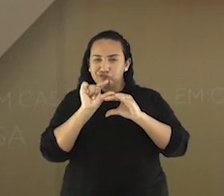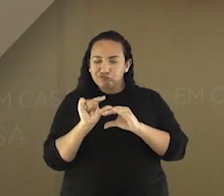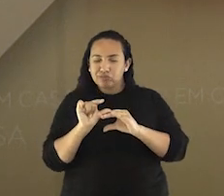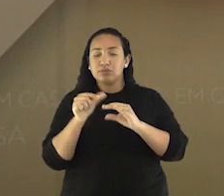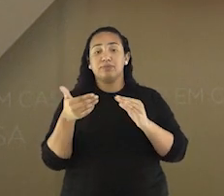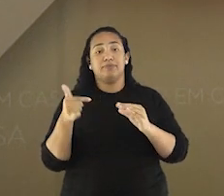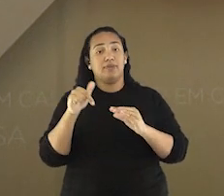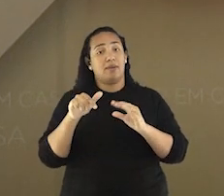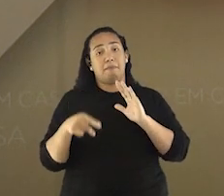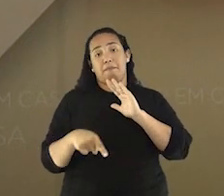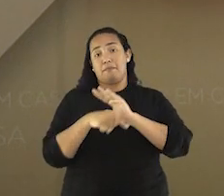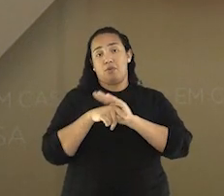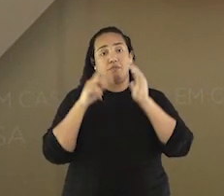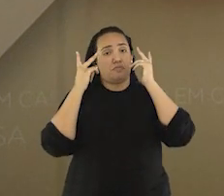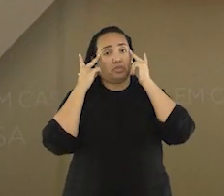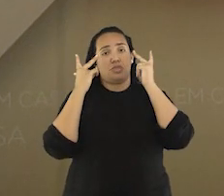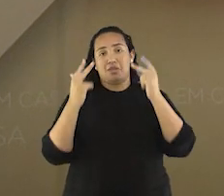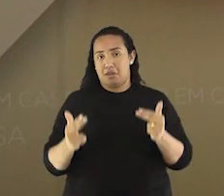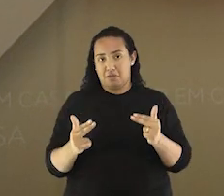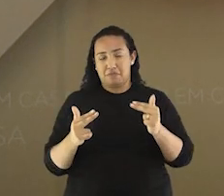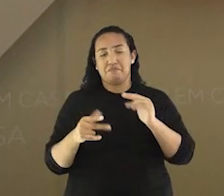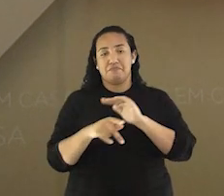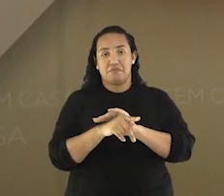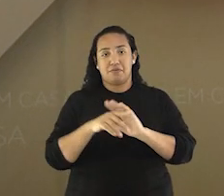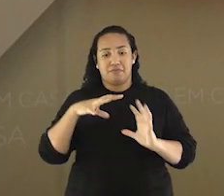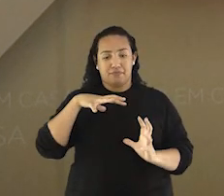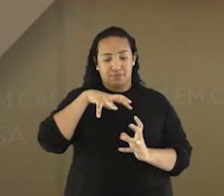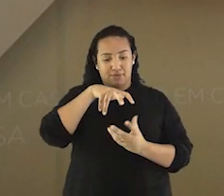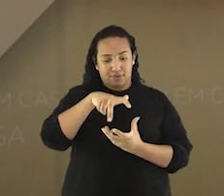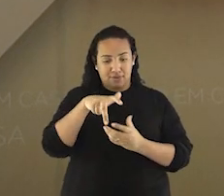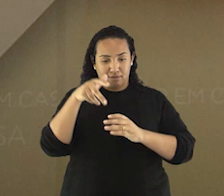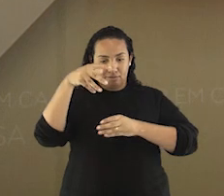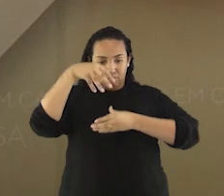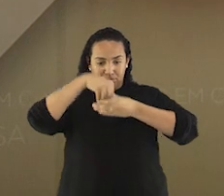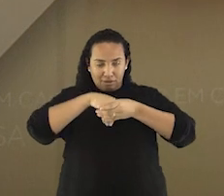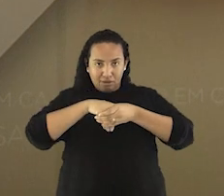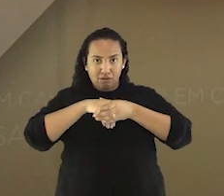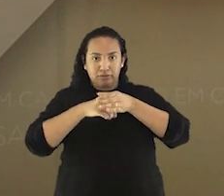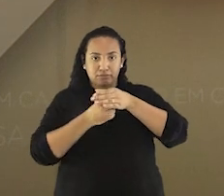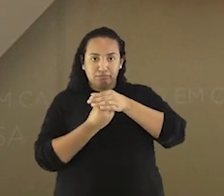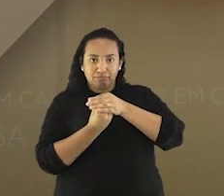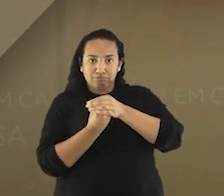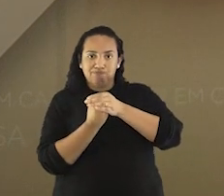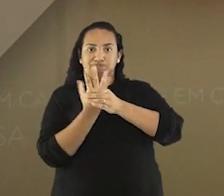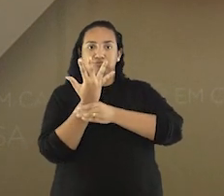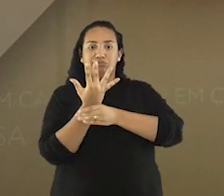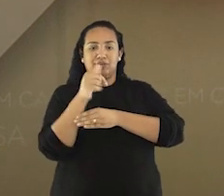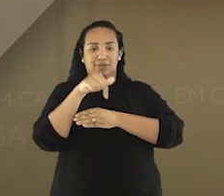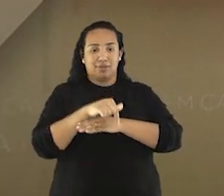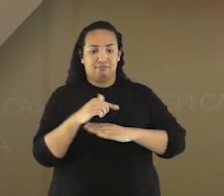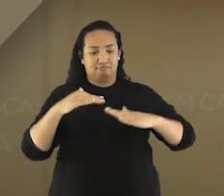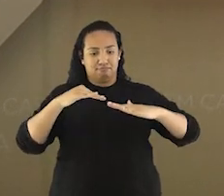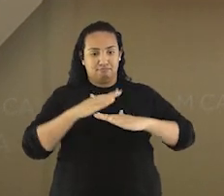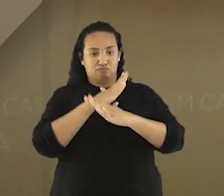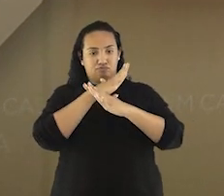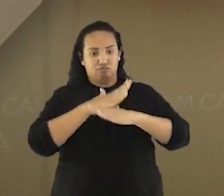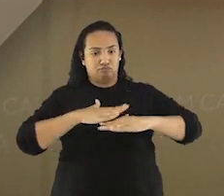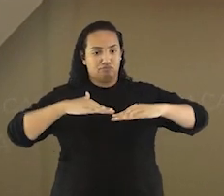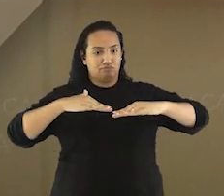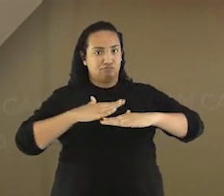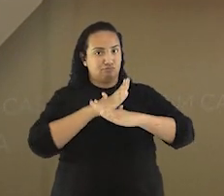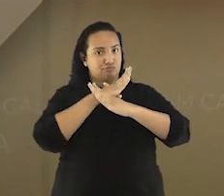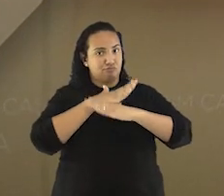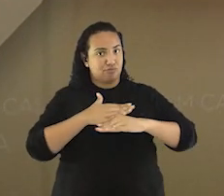fenômeno natural vindo do interior do planeta Terra que faz com que as placas tectônicas se movimentem, liberando